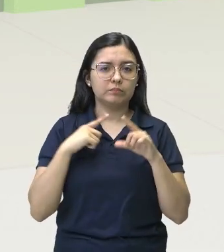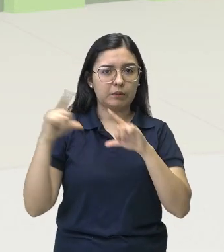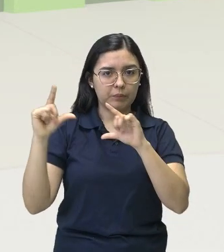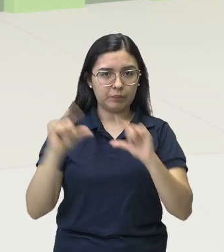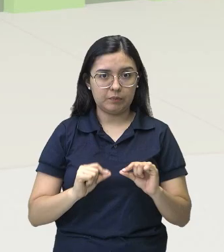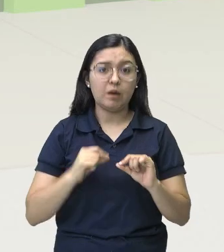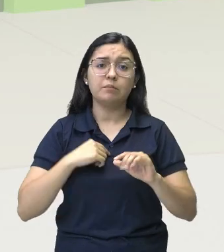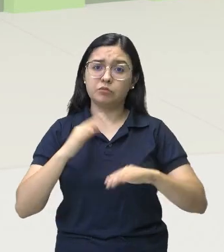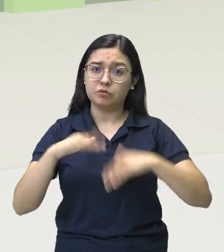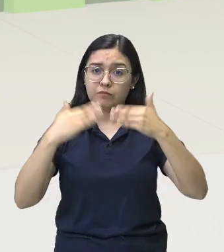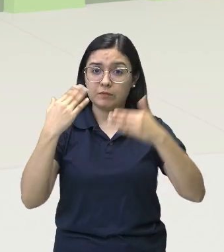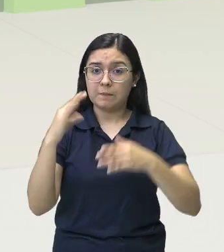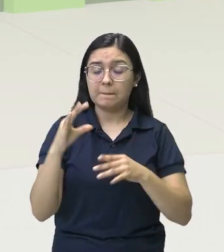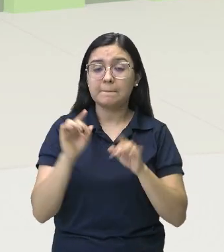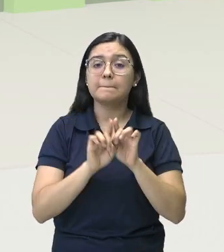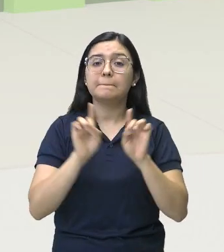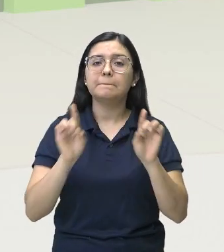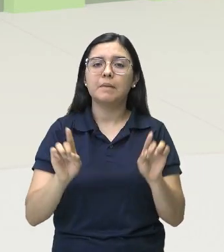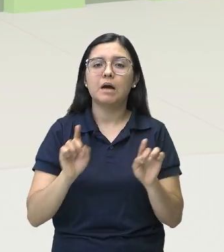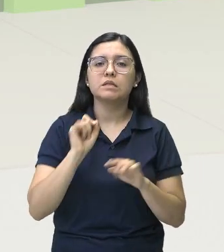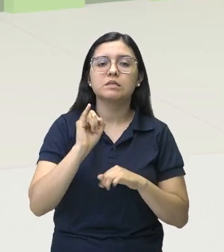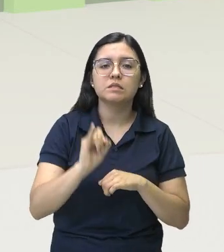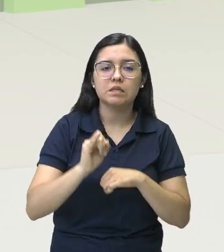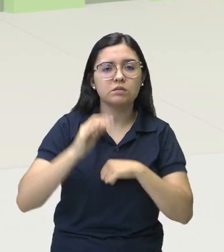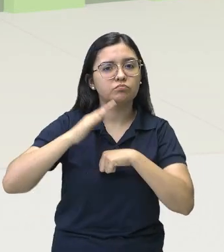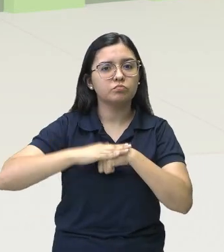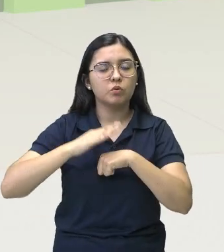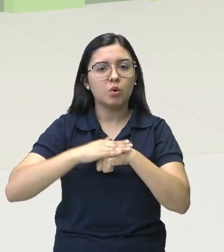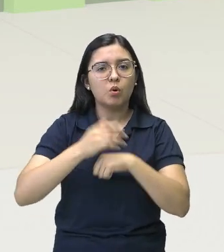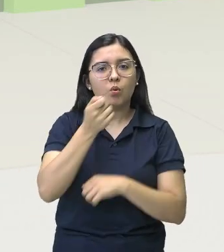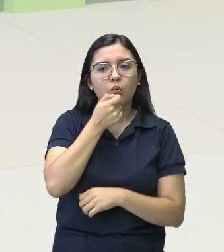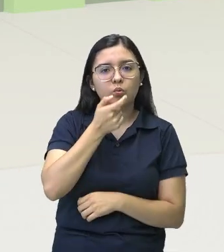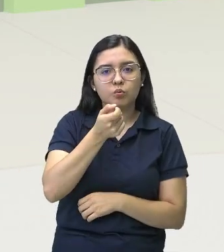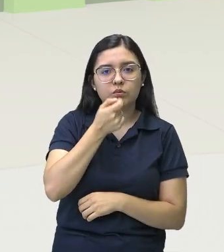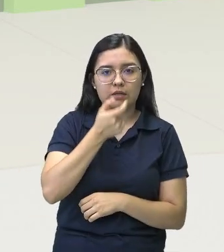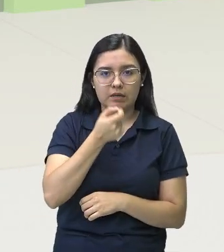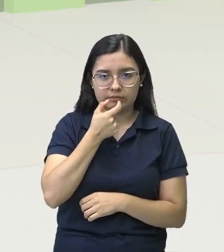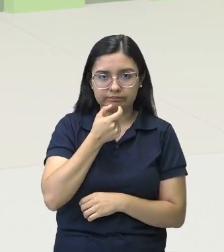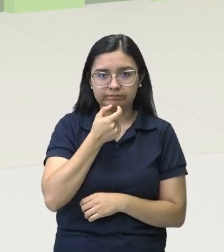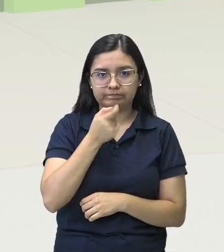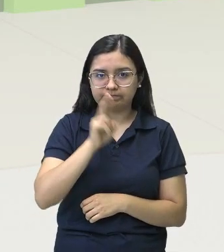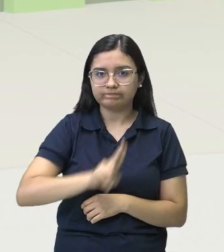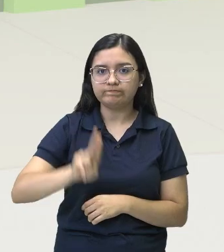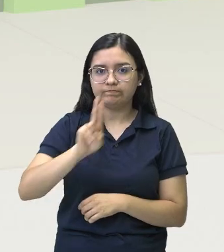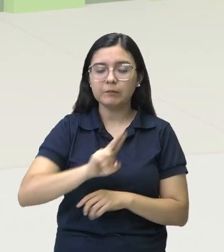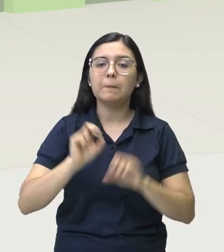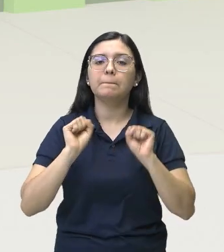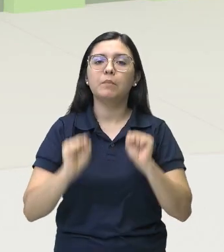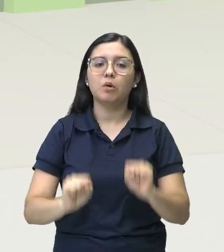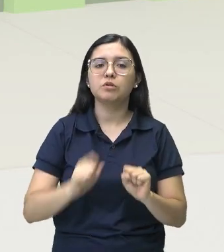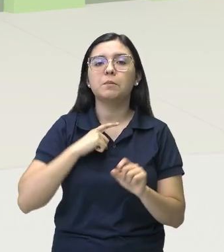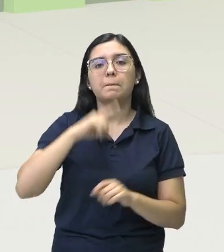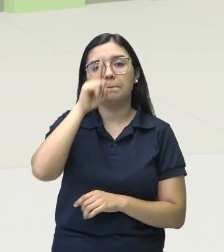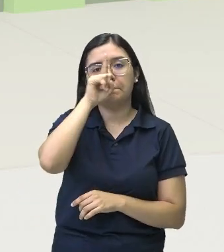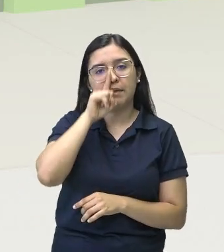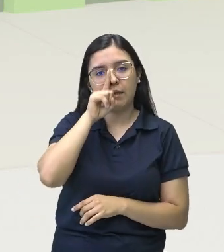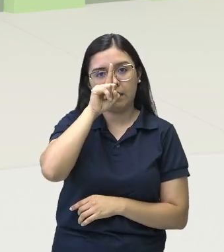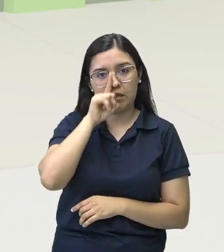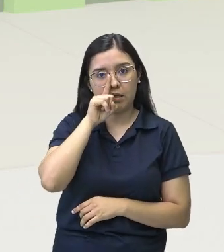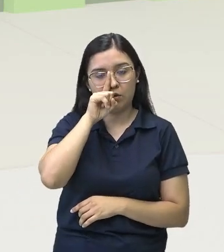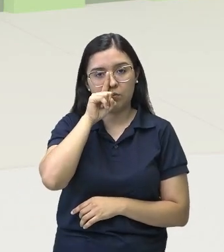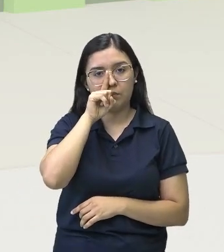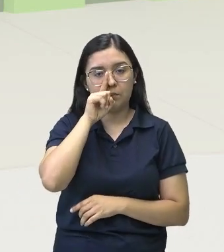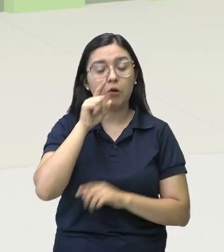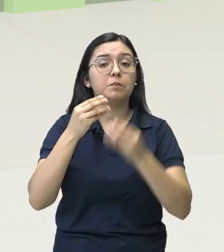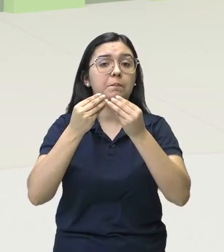científico. Mas, e quando o uso indiscriminado desses medicamentos se torna uma ameaça à saúde? Já pararam